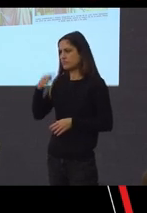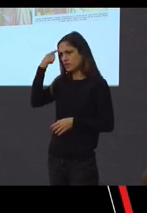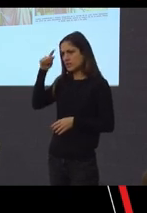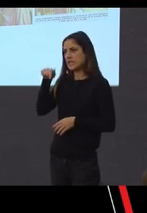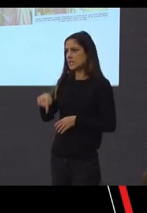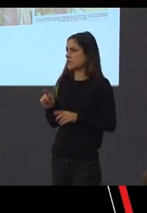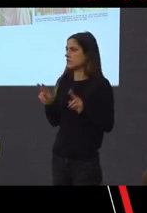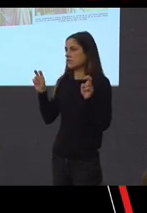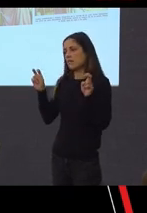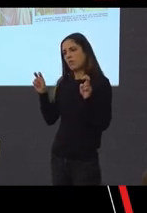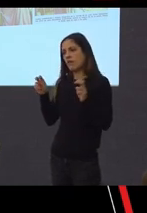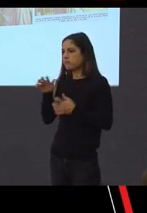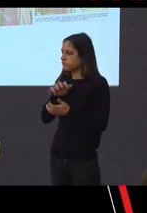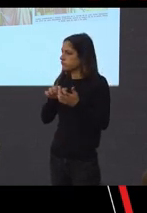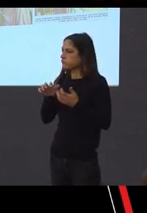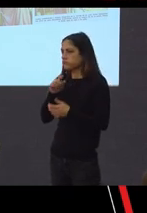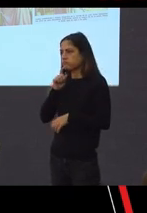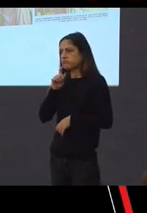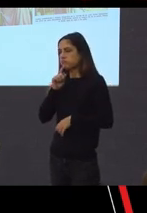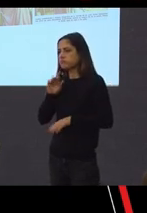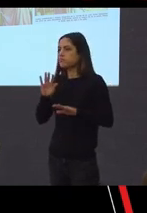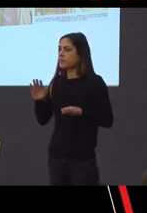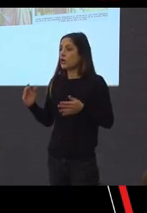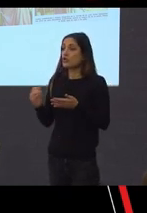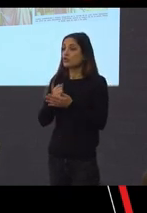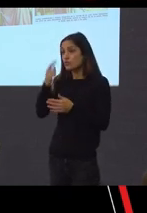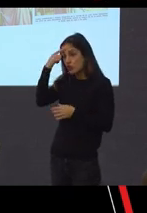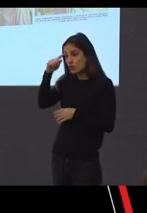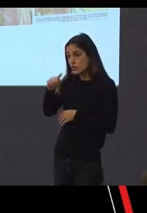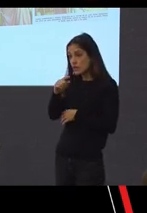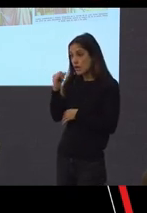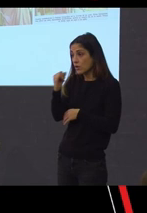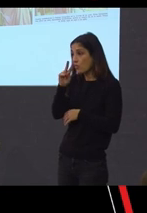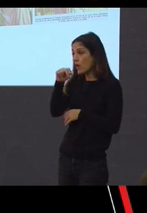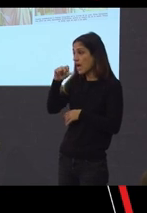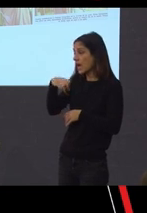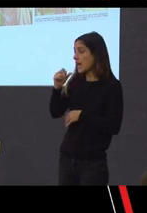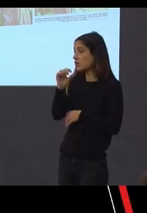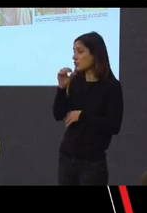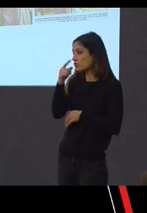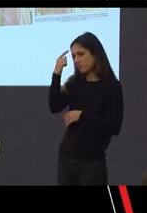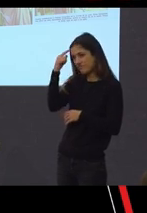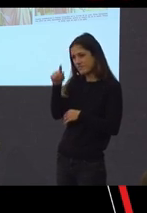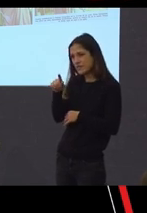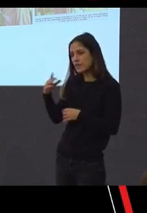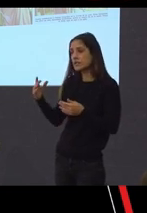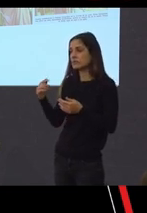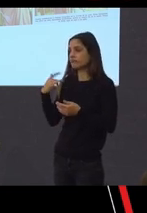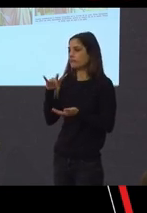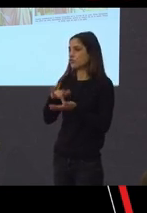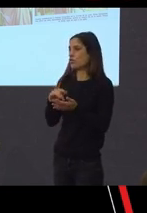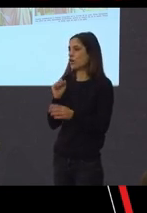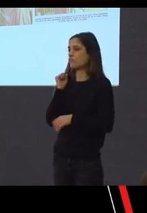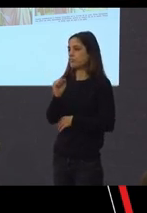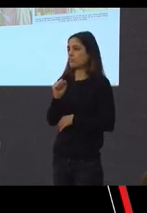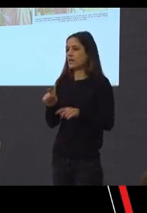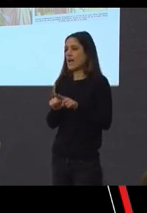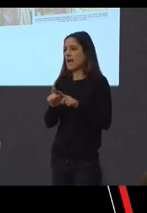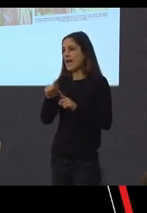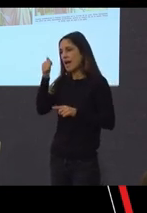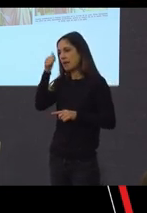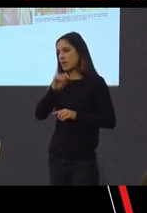moi escabroso, pero bueno, todo o mundo sabe que Juan Carlos matou o seu irmão pequeno, non? Cosa é, como